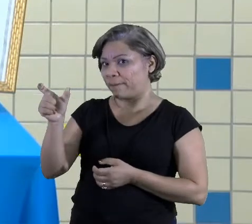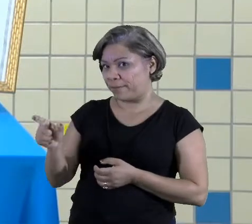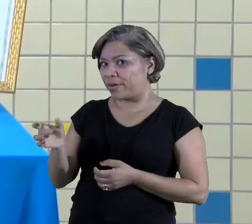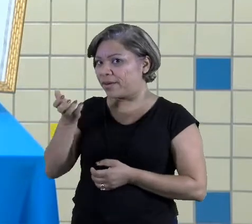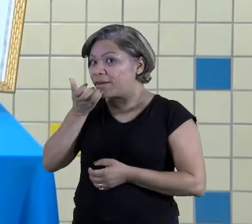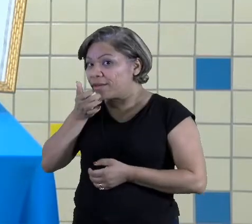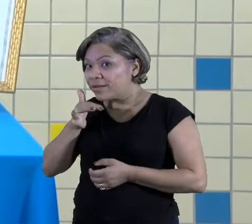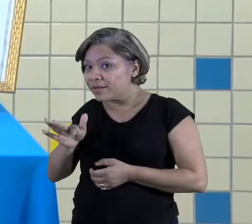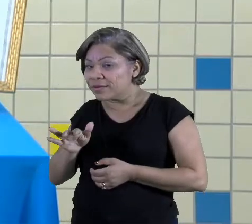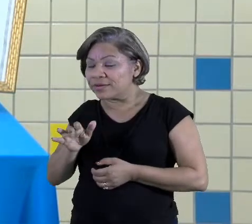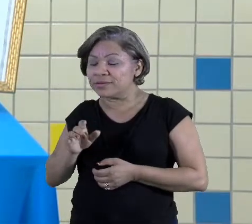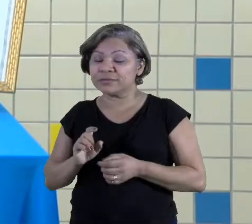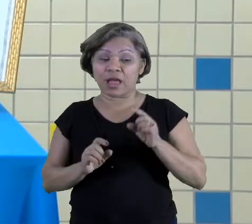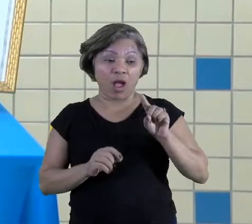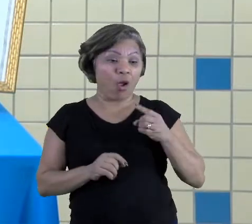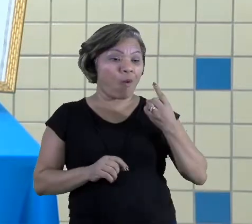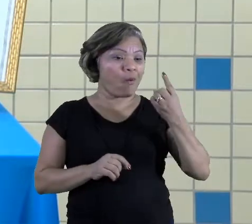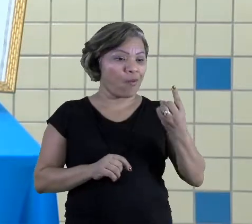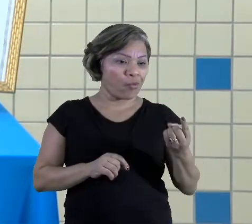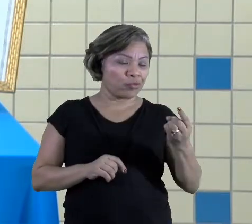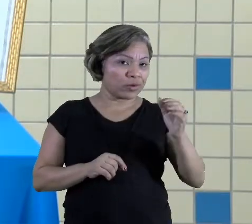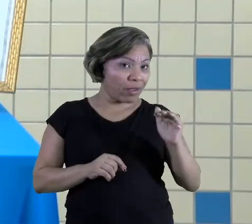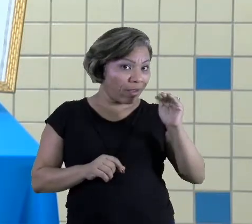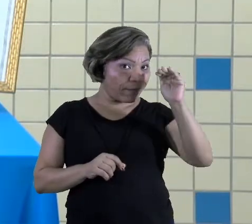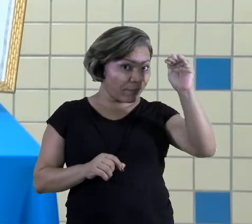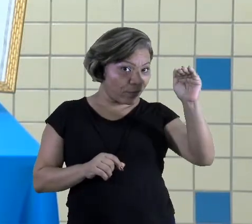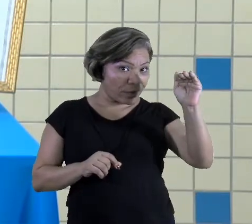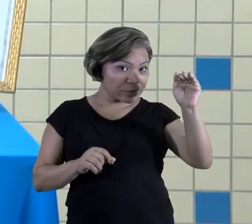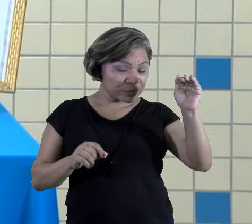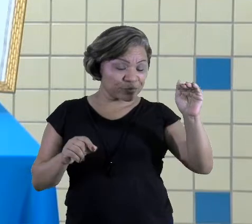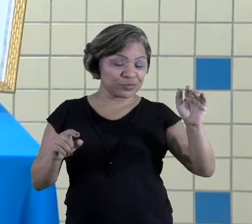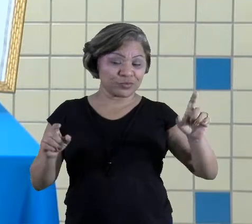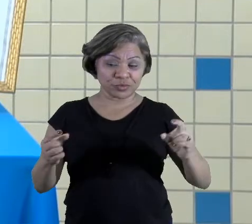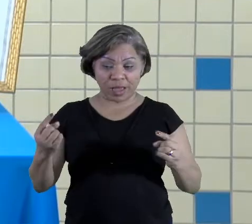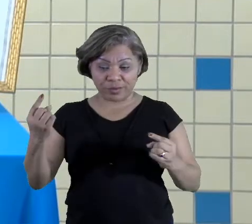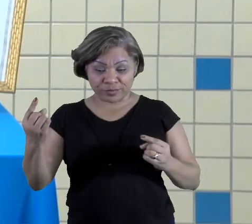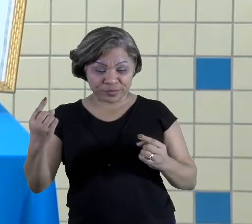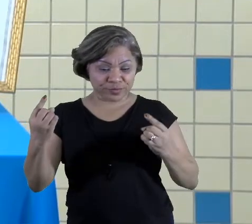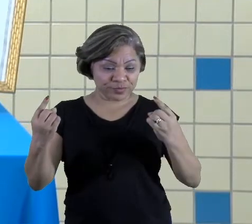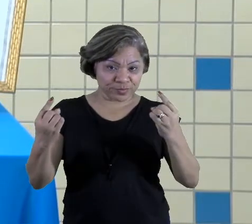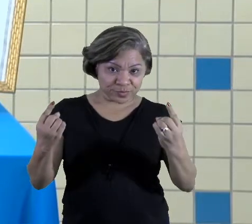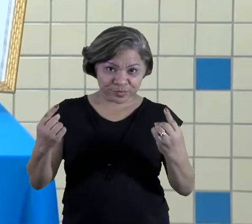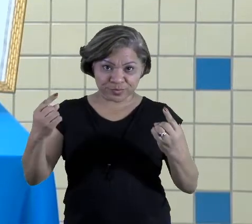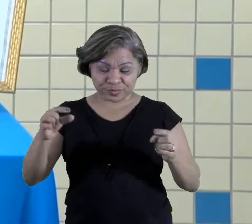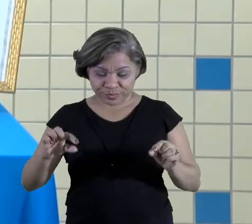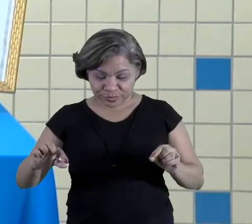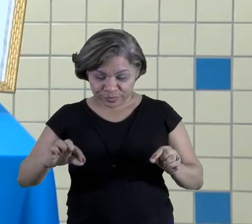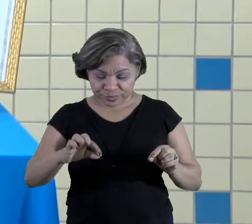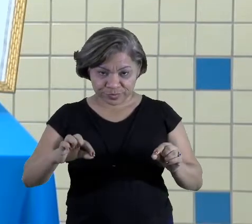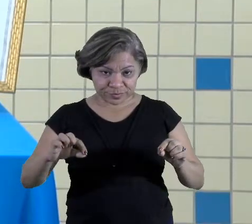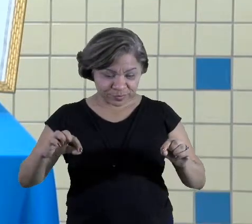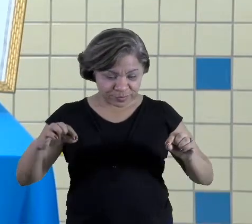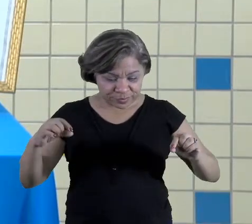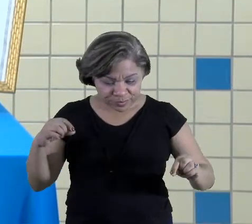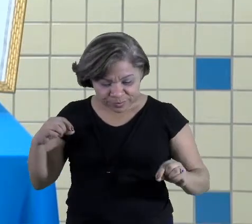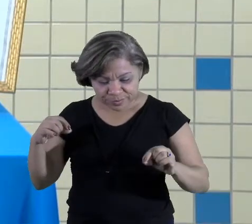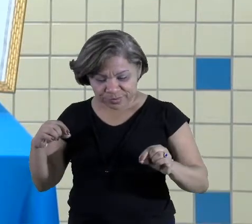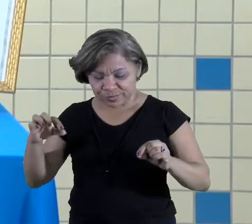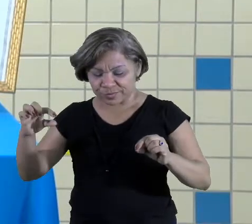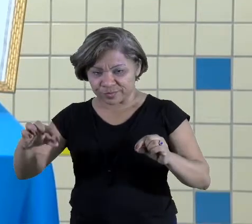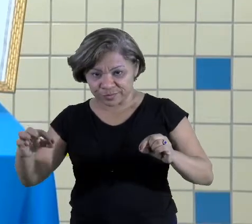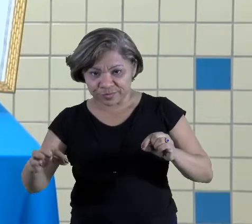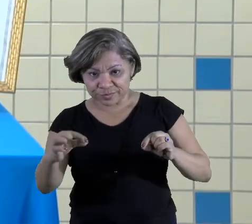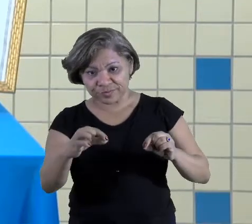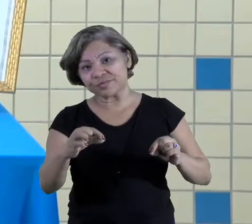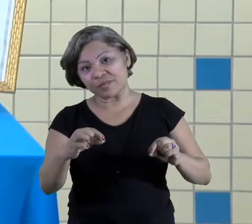criança, outra vez o adulto, assim sucessivamente, até que seja feito a sequência